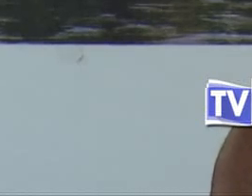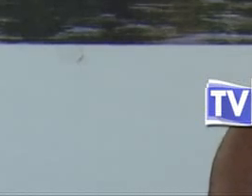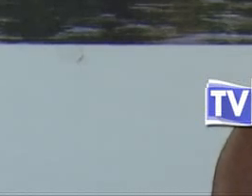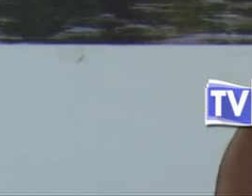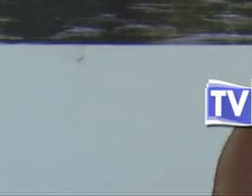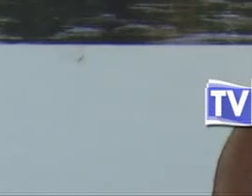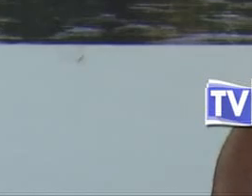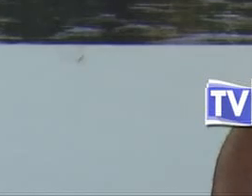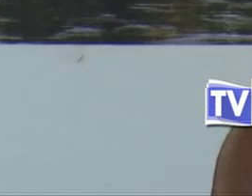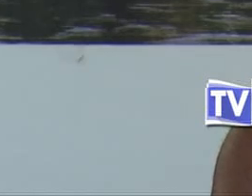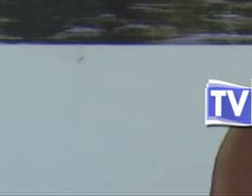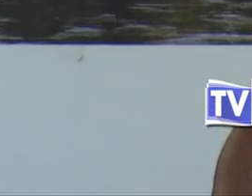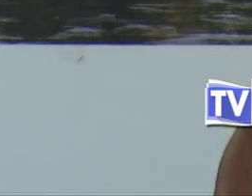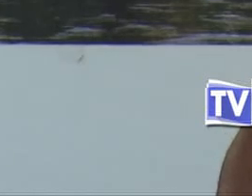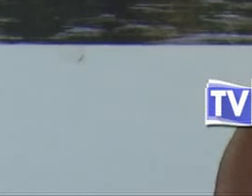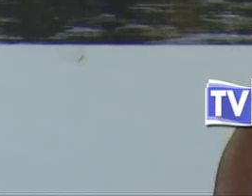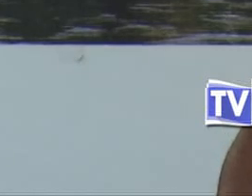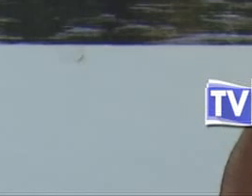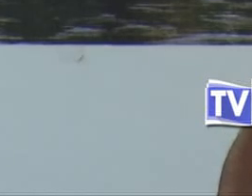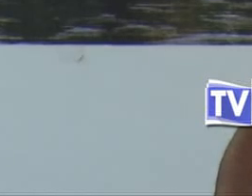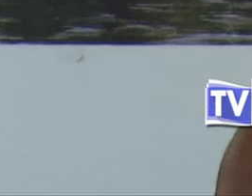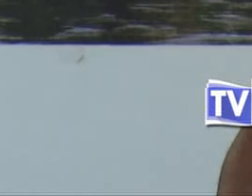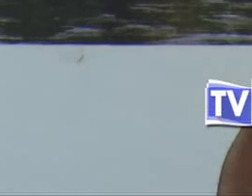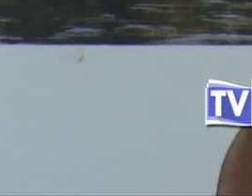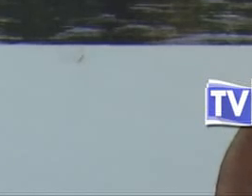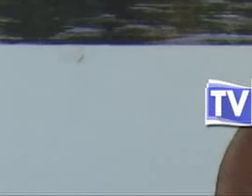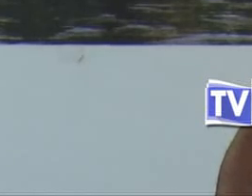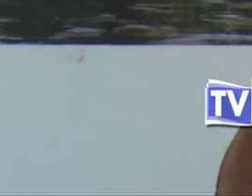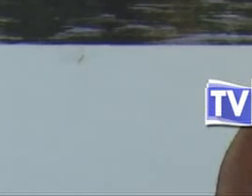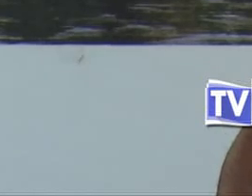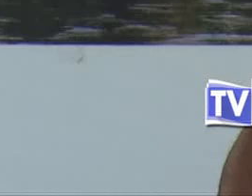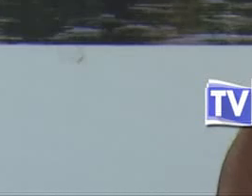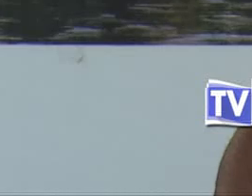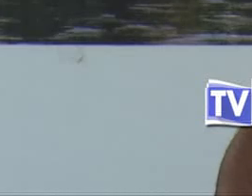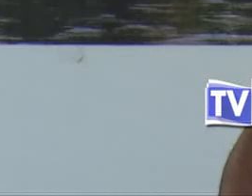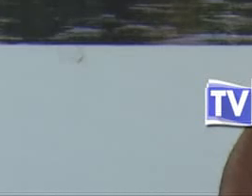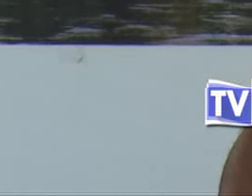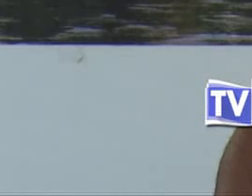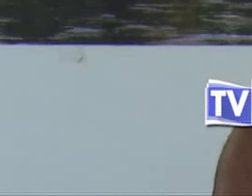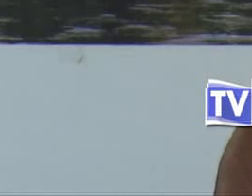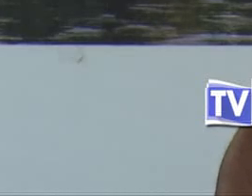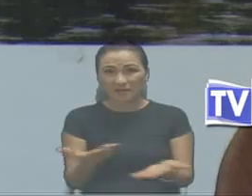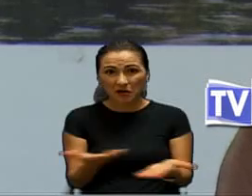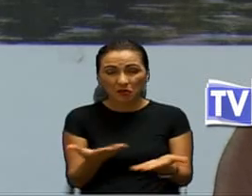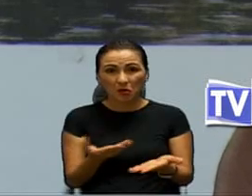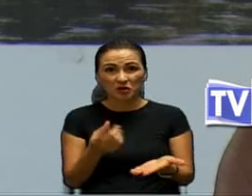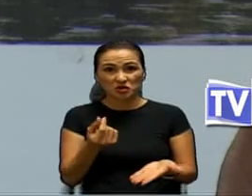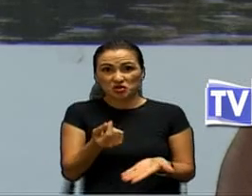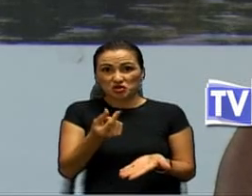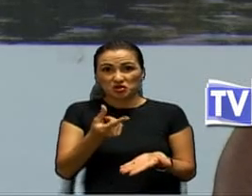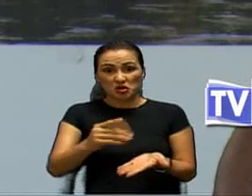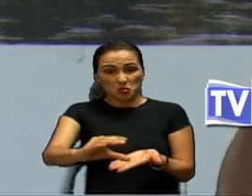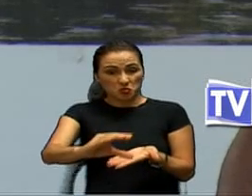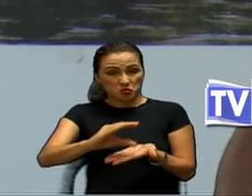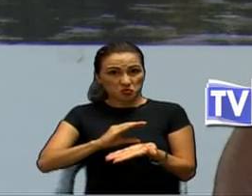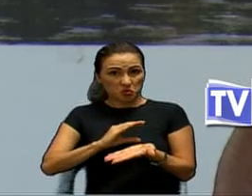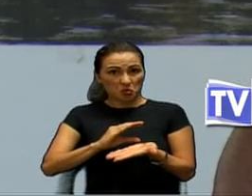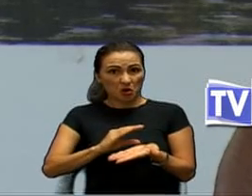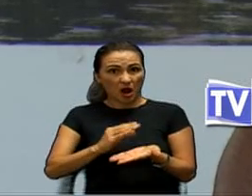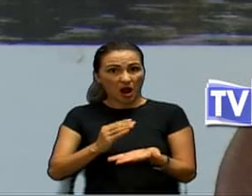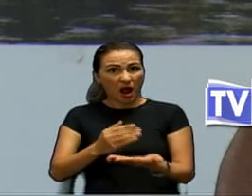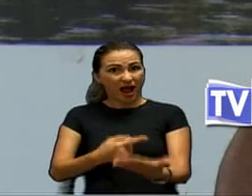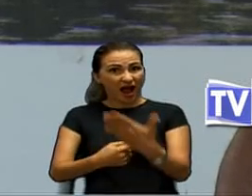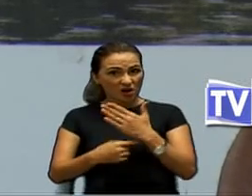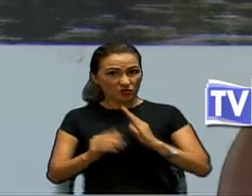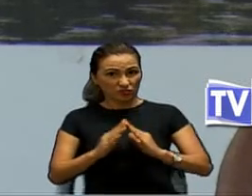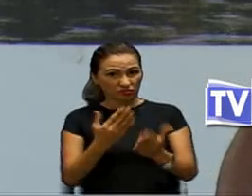têm repasse. Portanto, mais um ano, as escolas de samba estão indo para a rua a custo próprio.